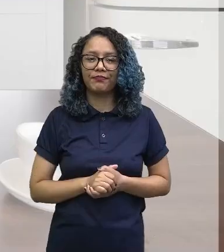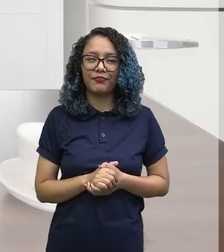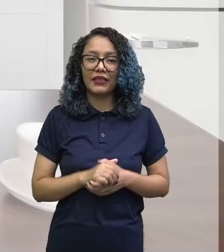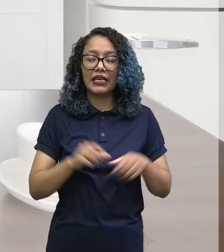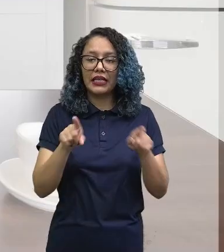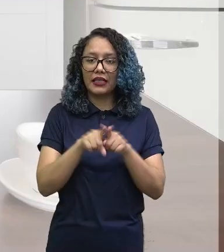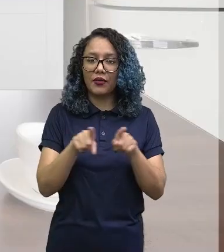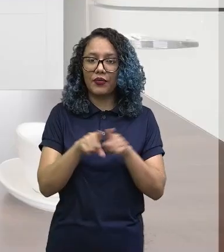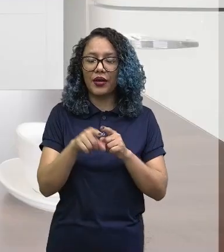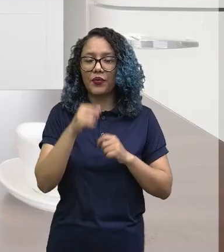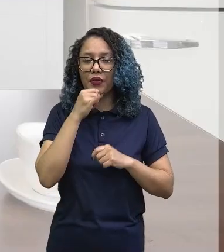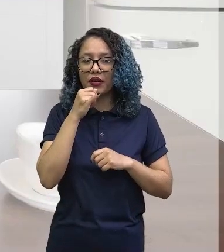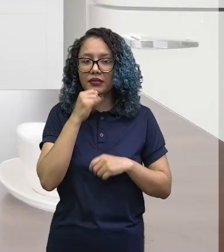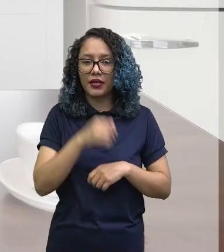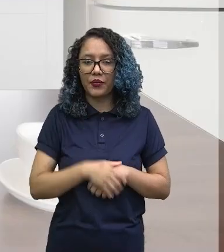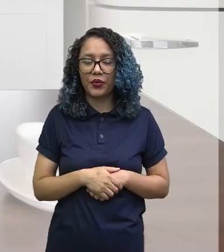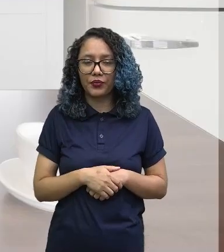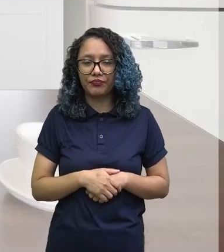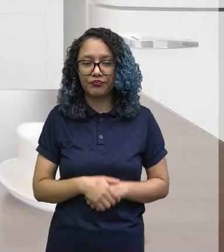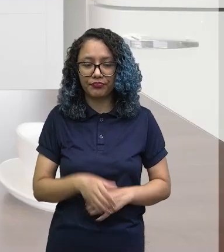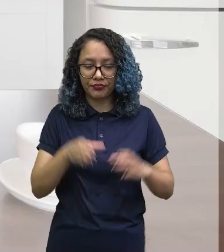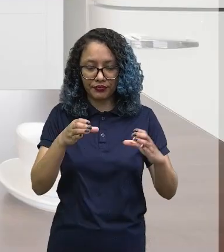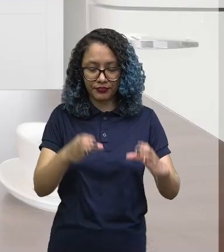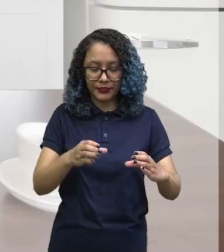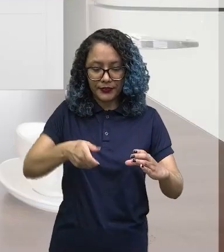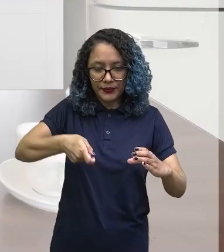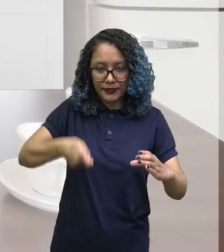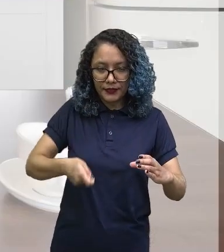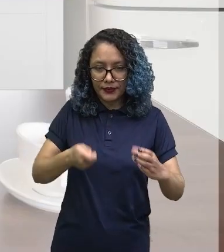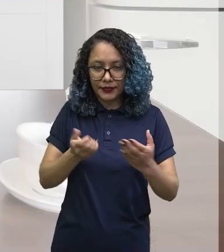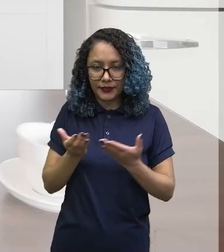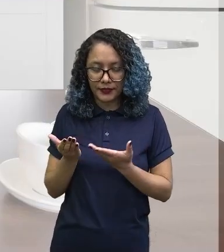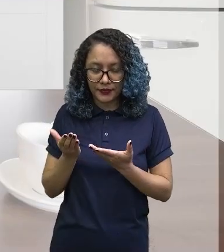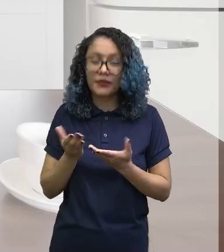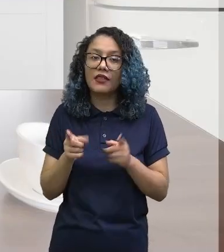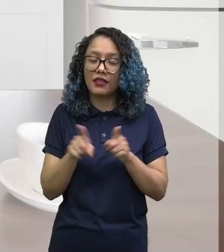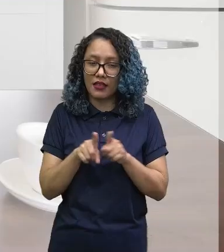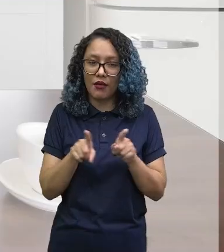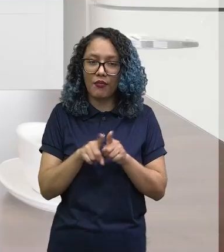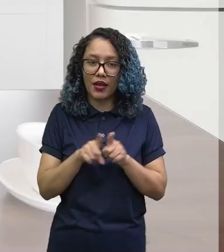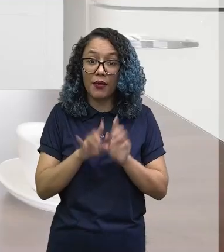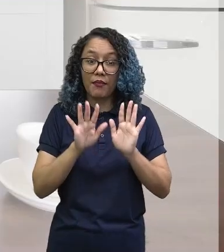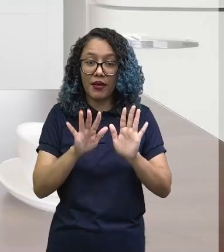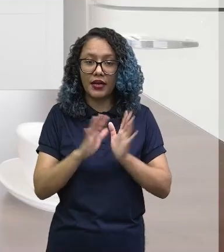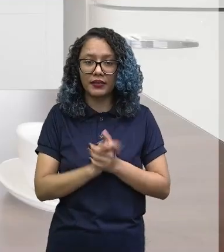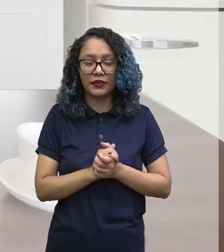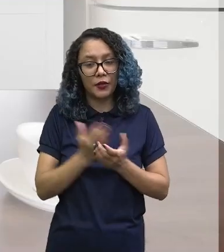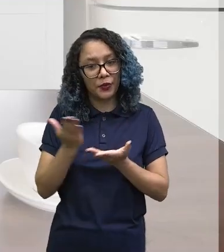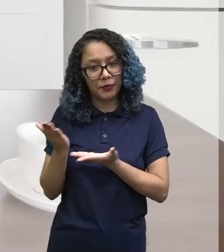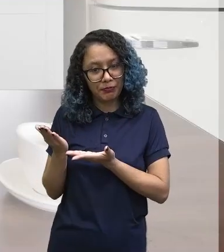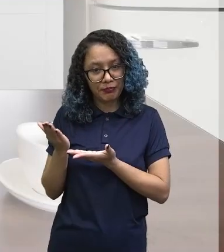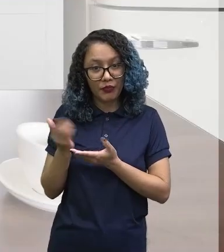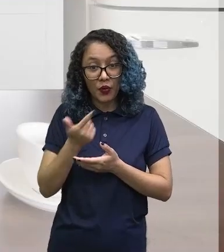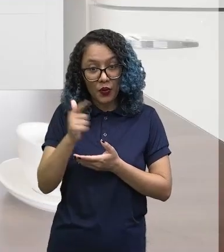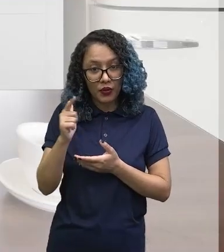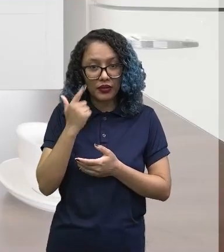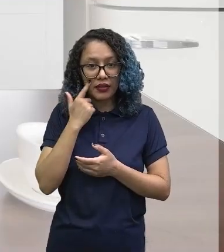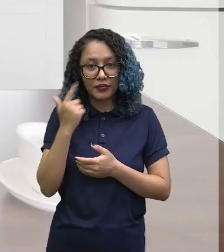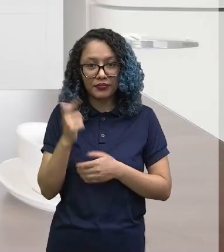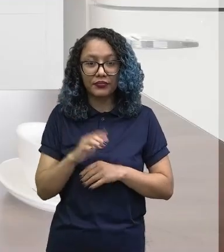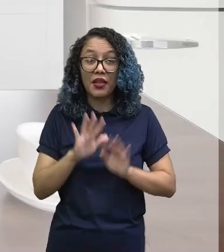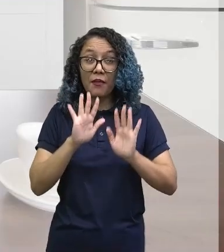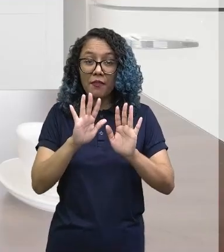E também quando você tem uma frigideira. Só que eu trago aqui para você uma frigideira, só que eu esqueci